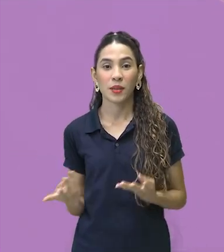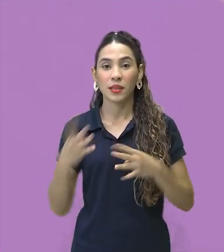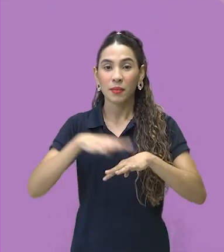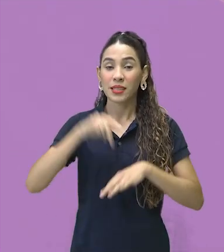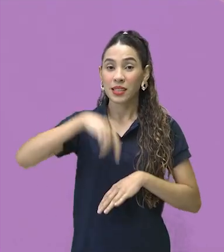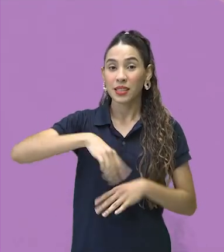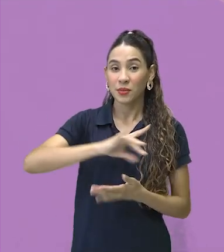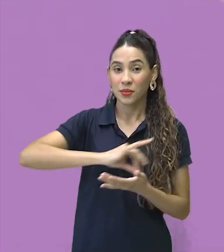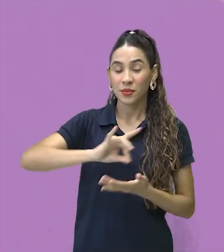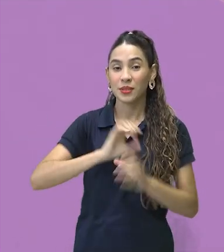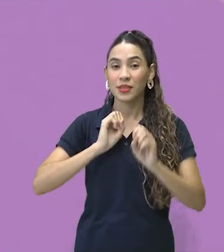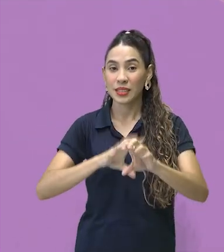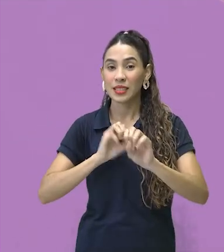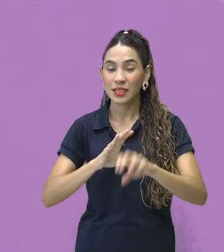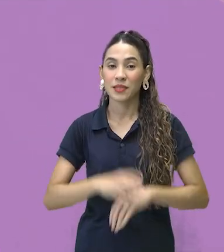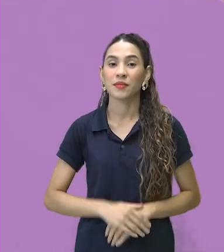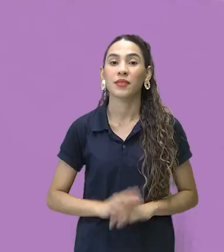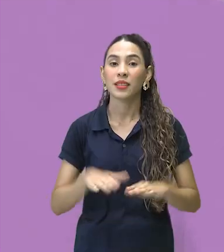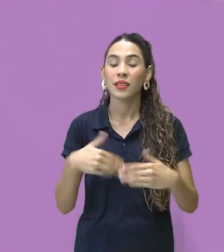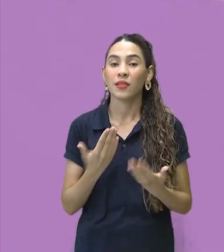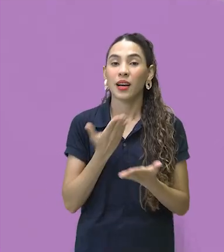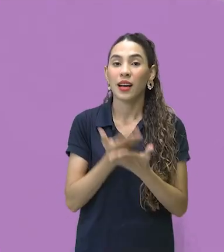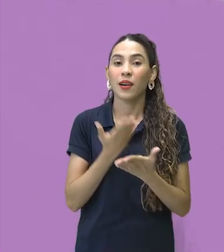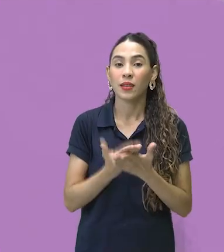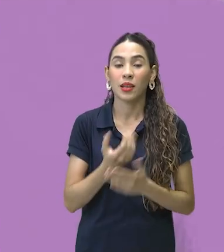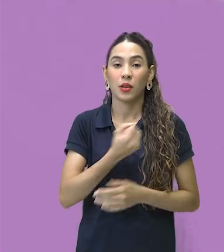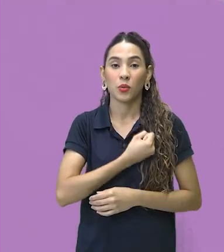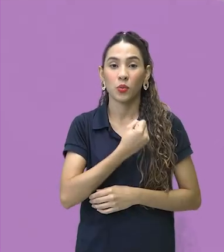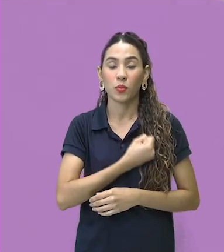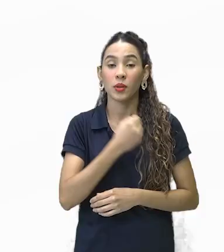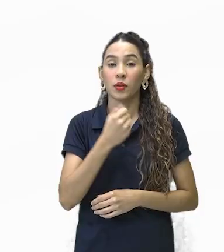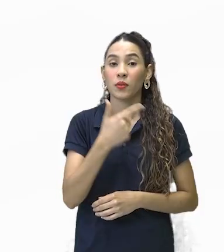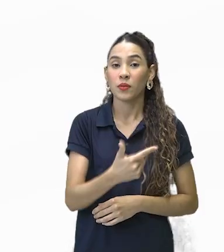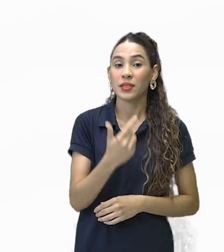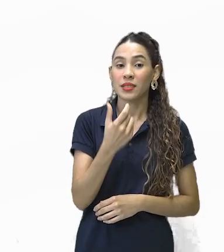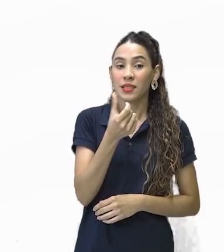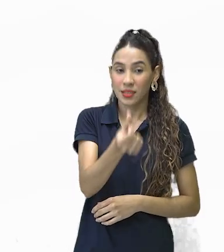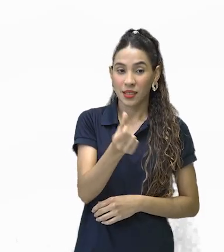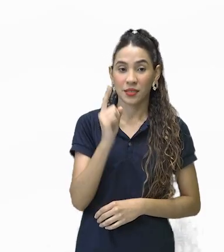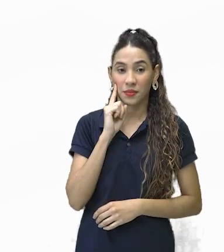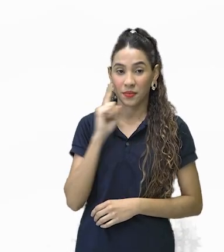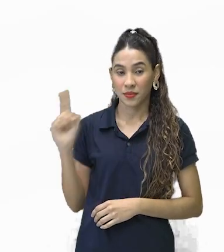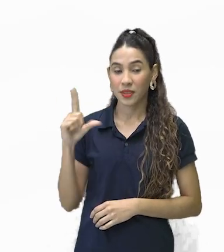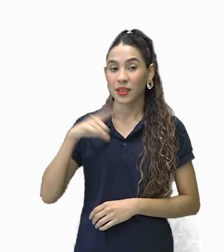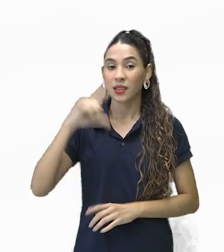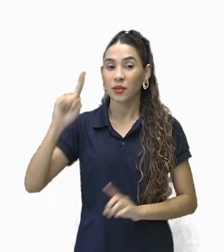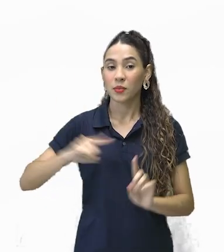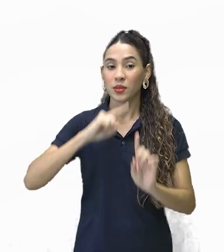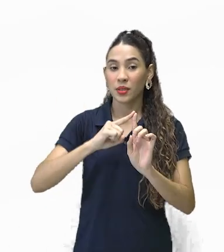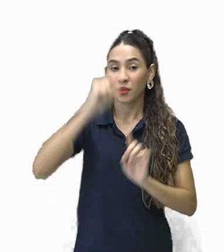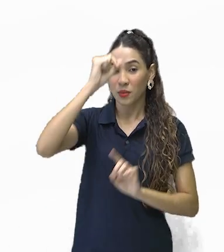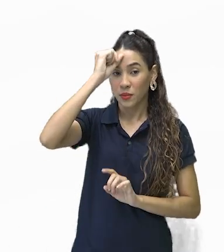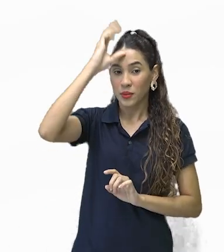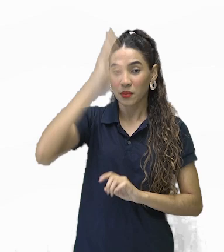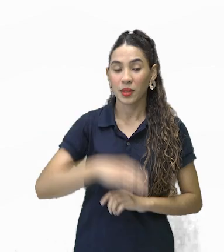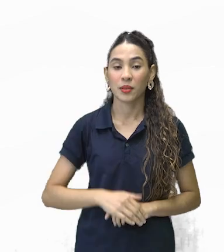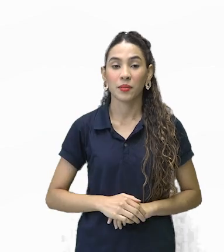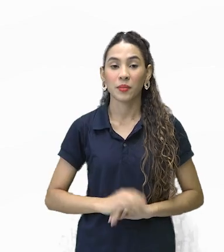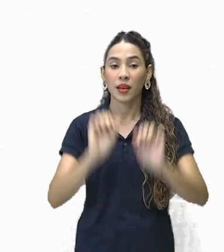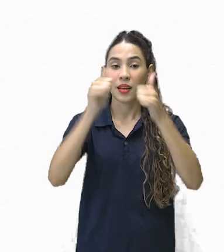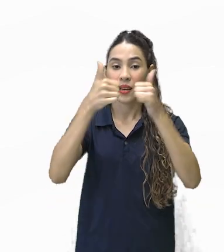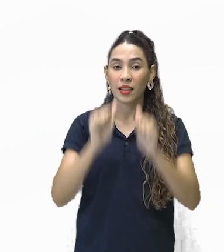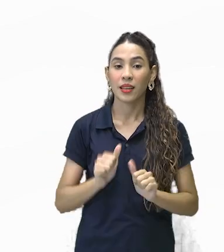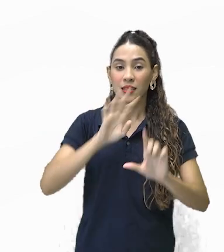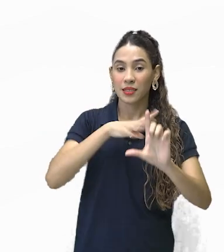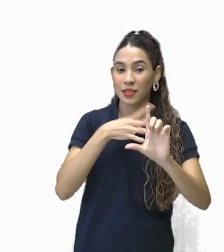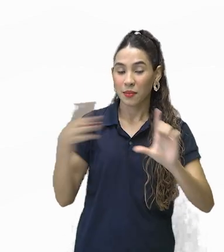matemática aqui do Centro de Mídias, e esta é a nossa aula de número 26, que tem como objeto de conhecimento